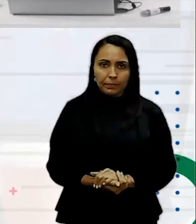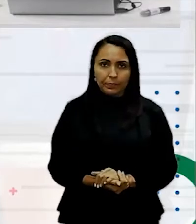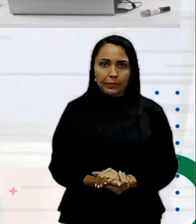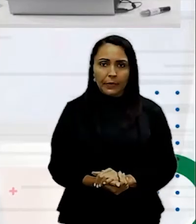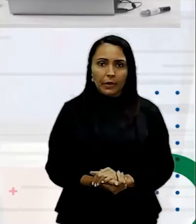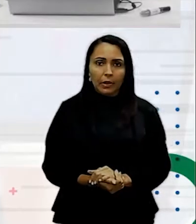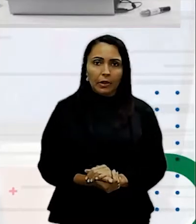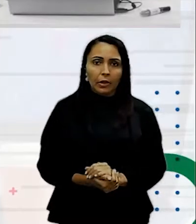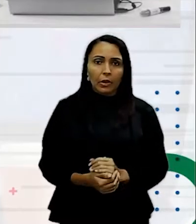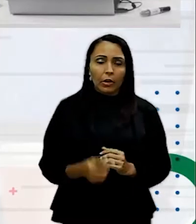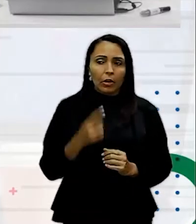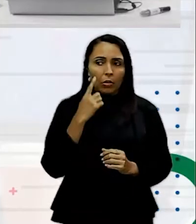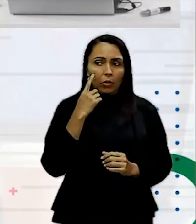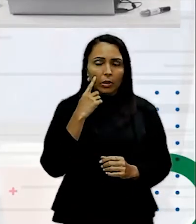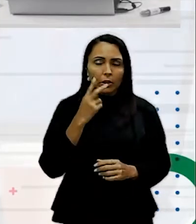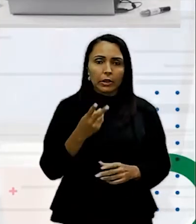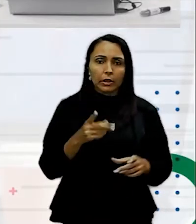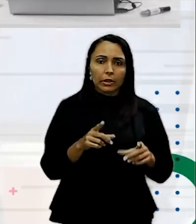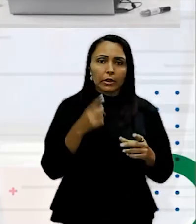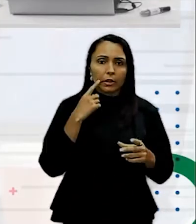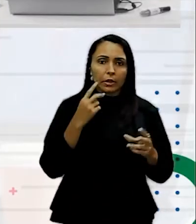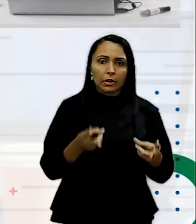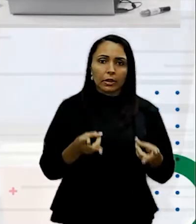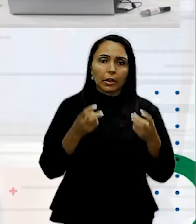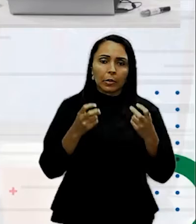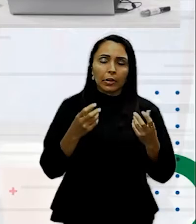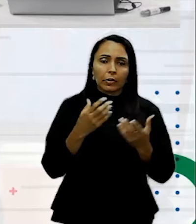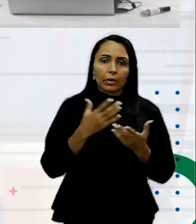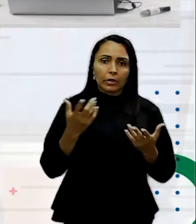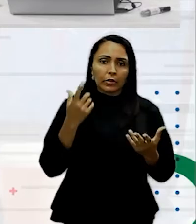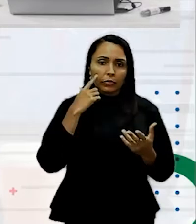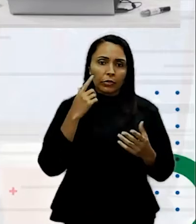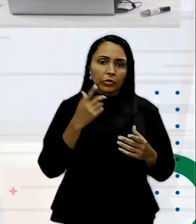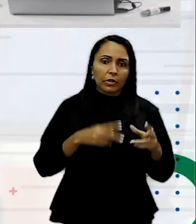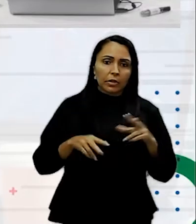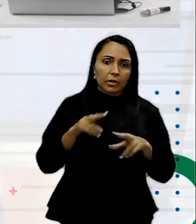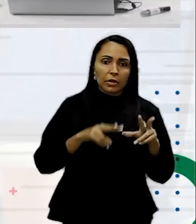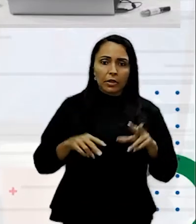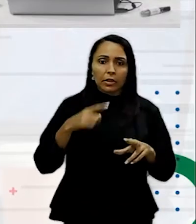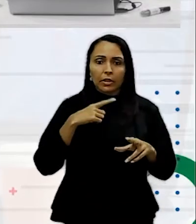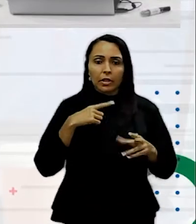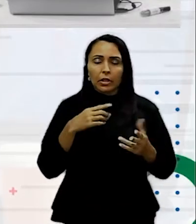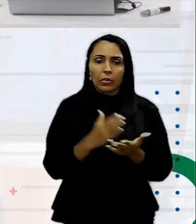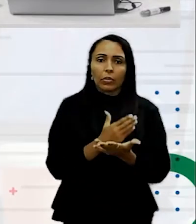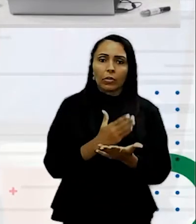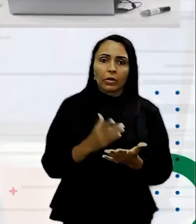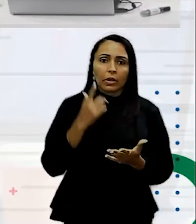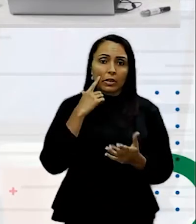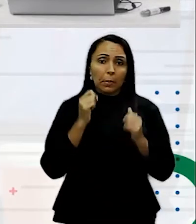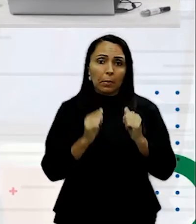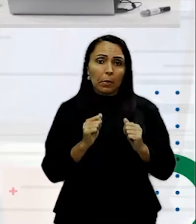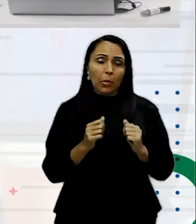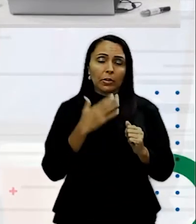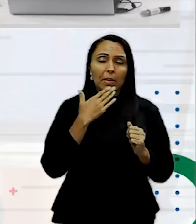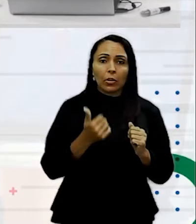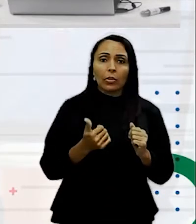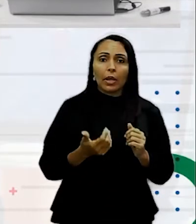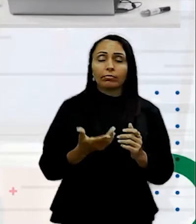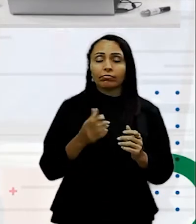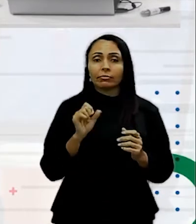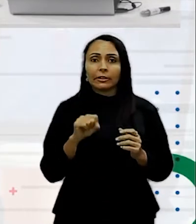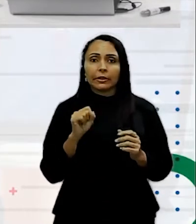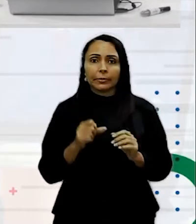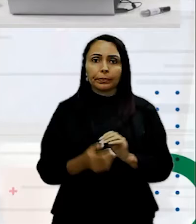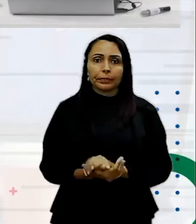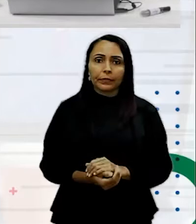Olhem a interface desse aplicativo de streaming e vejam se tem alguma coisa que vocês acham que pode melhorar, se tem